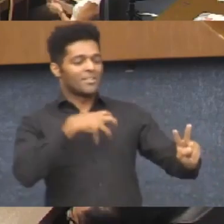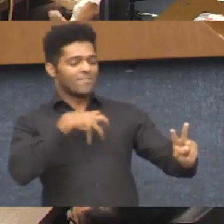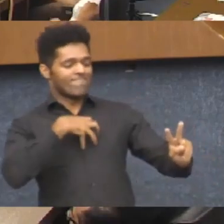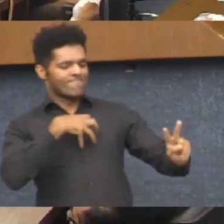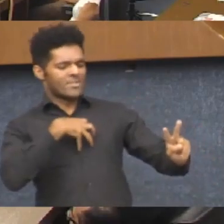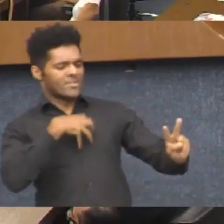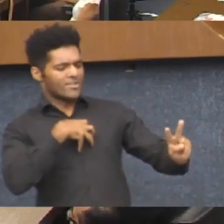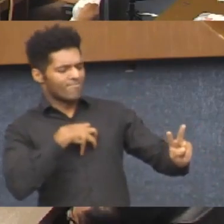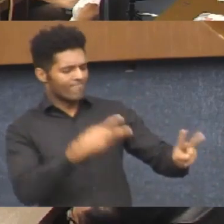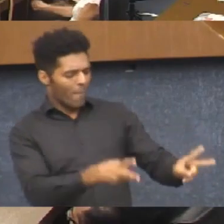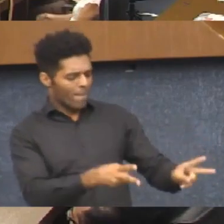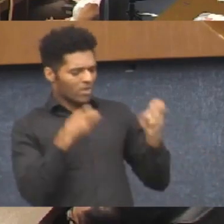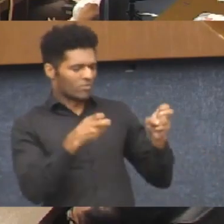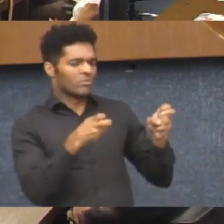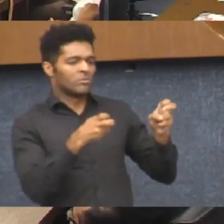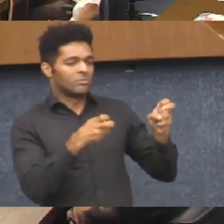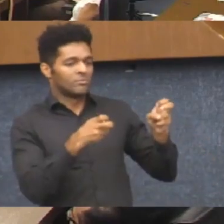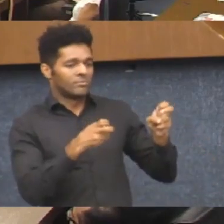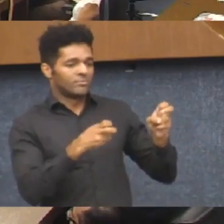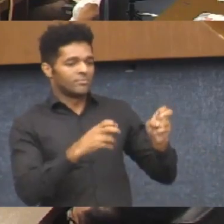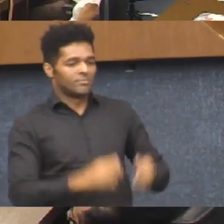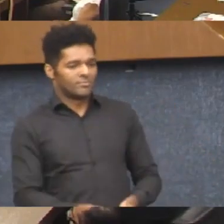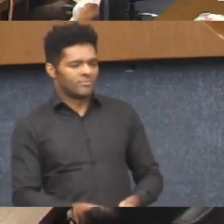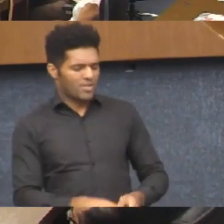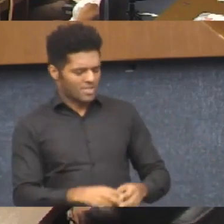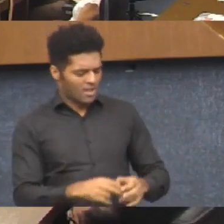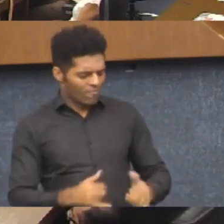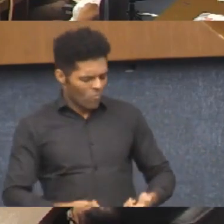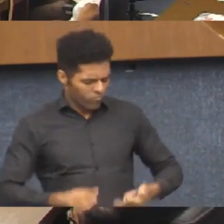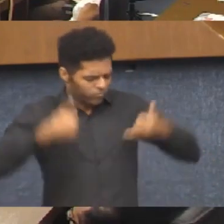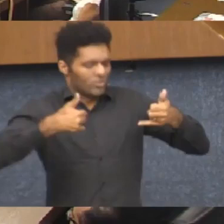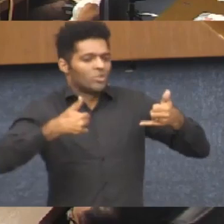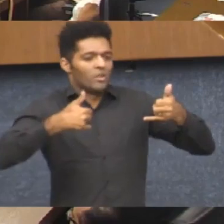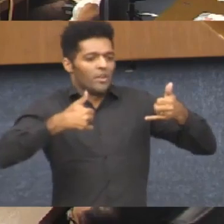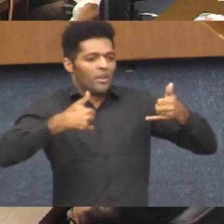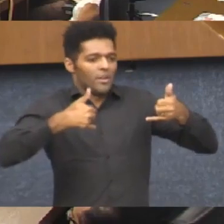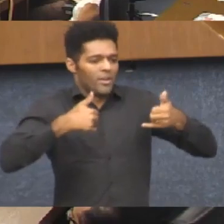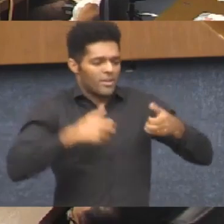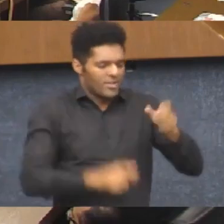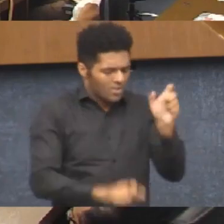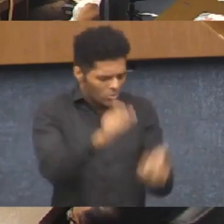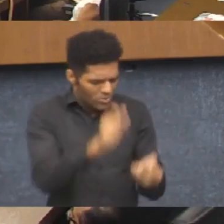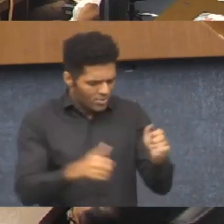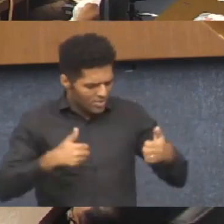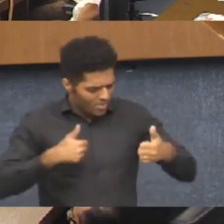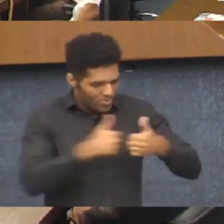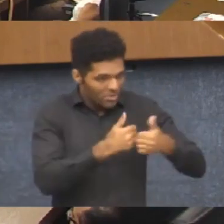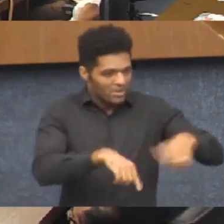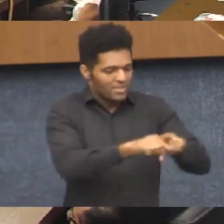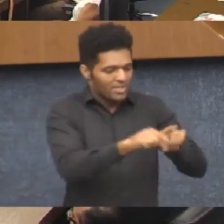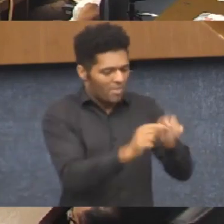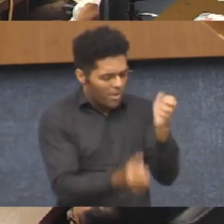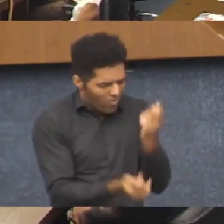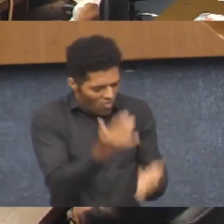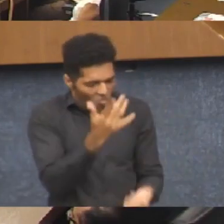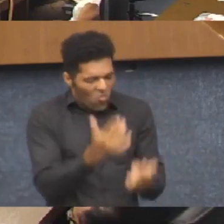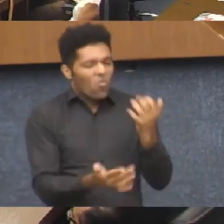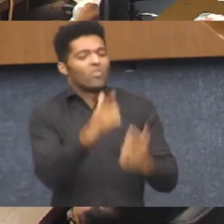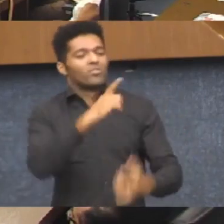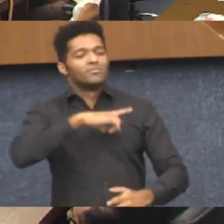sem pestanejar. E quem chegar perto, pega fogo.